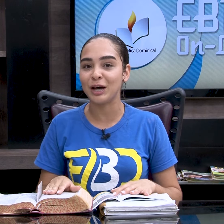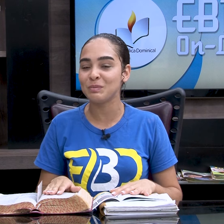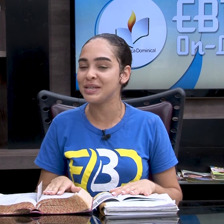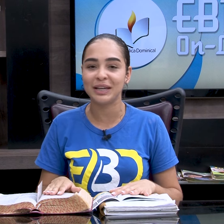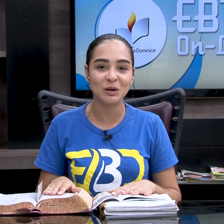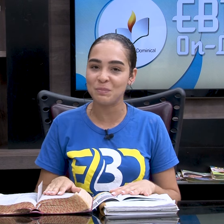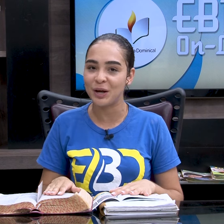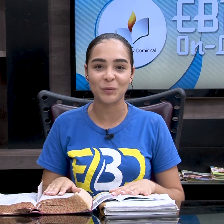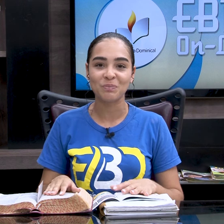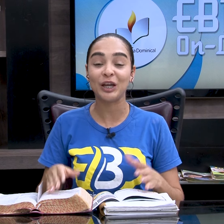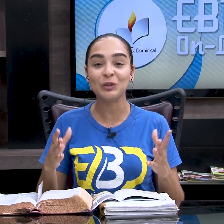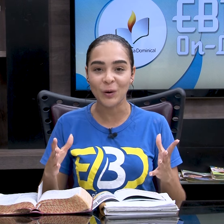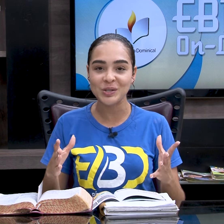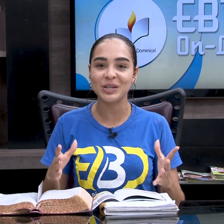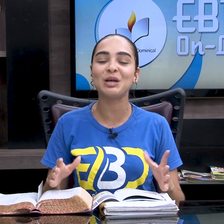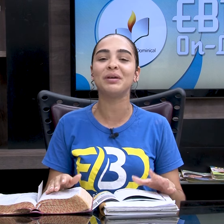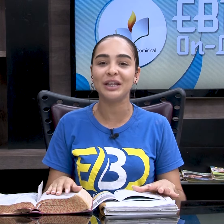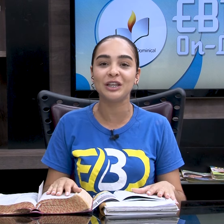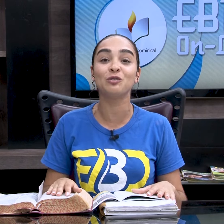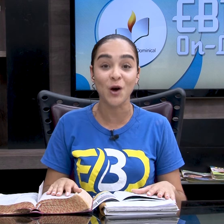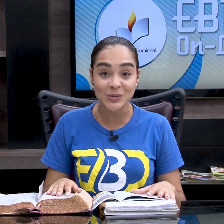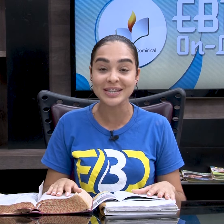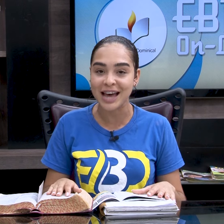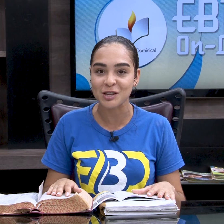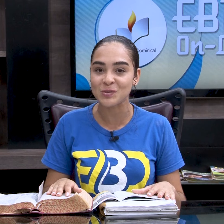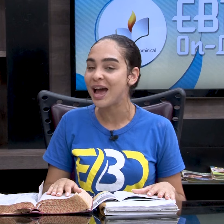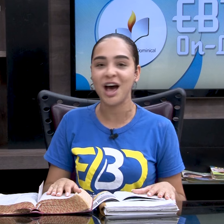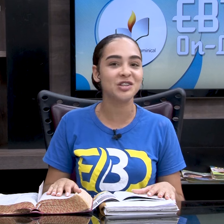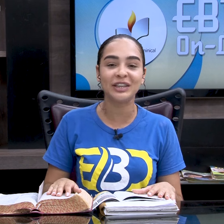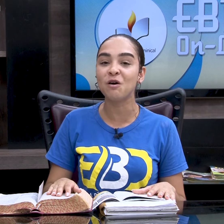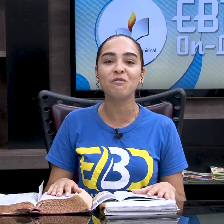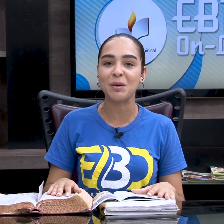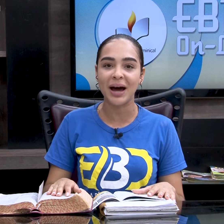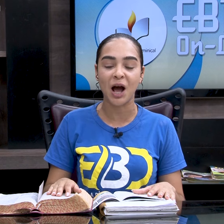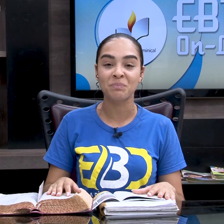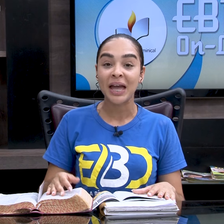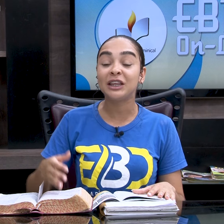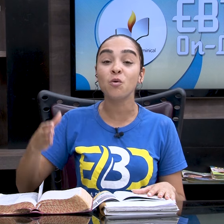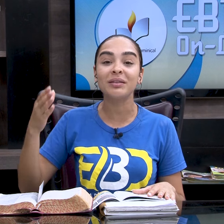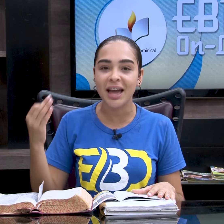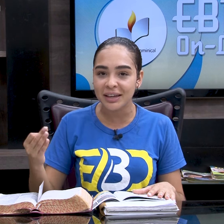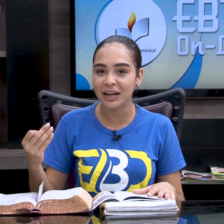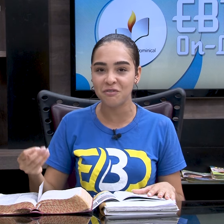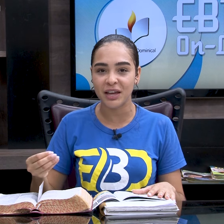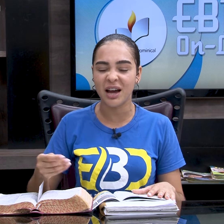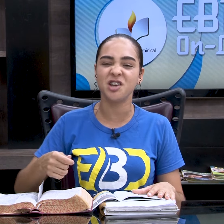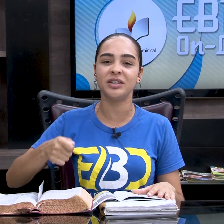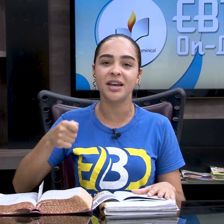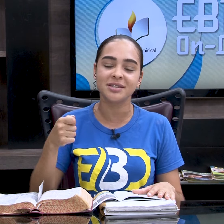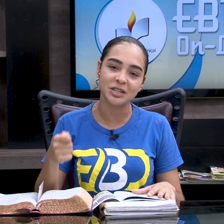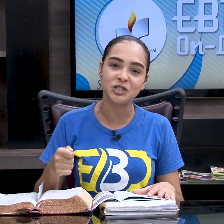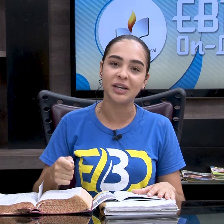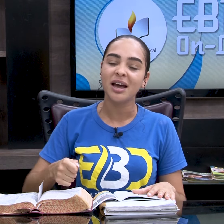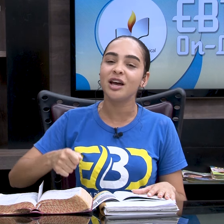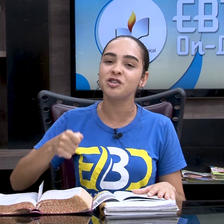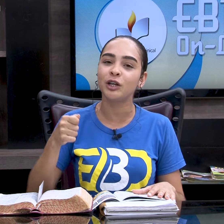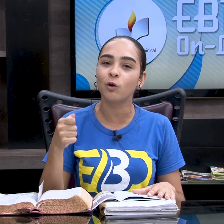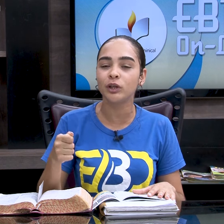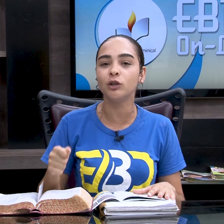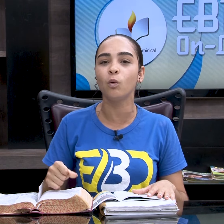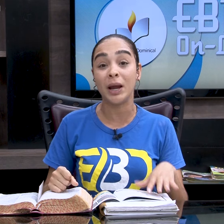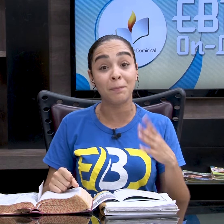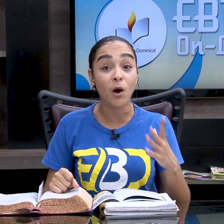cansado mas ele não parou e nós independente do nosso cansaço a gente não vai parar Então até que ele venha a gente resiste e